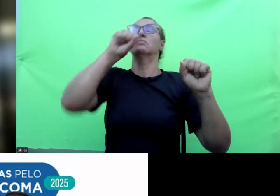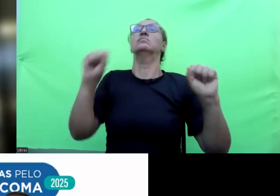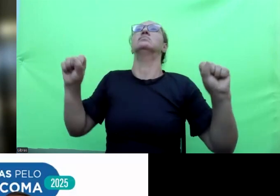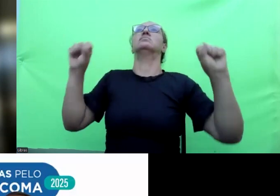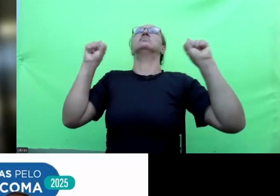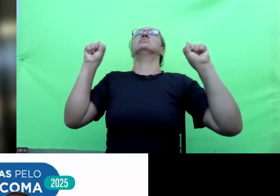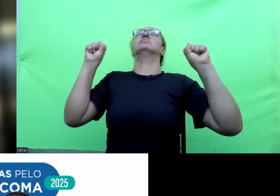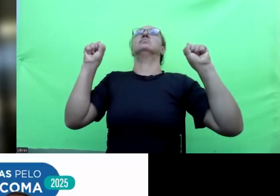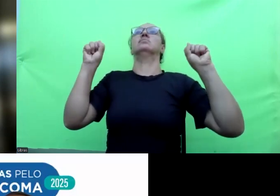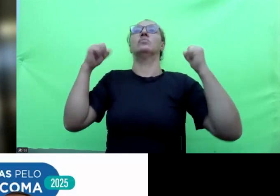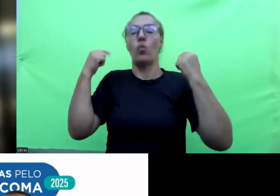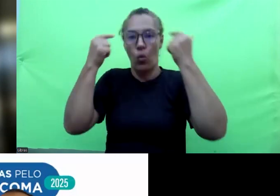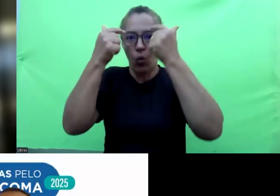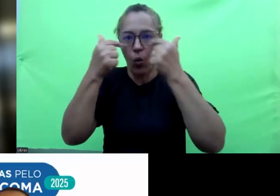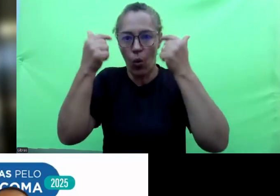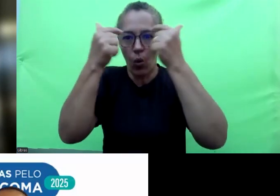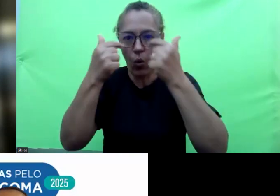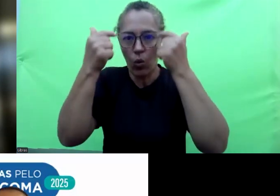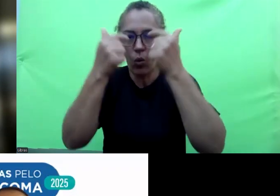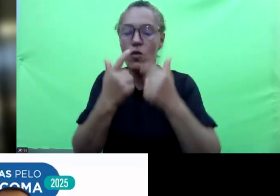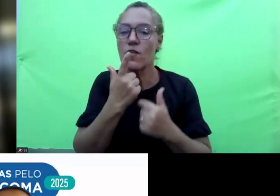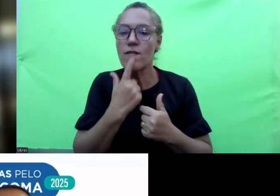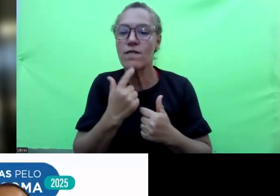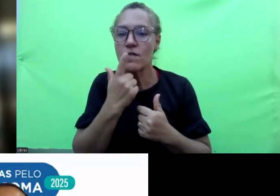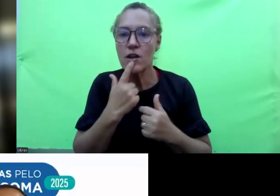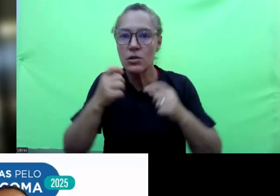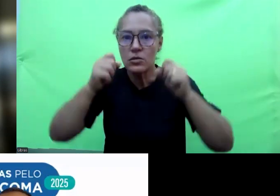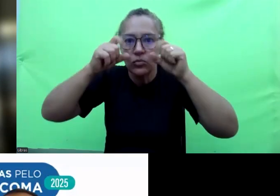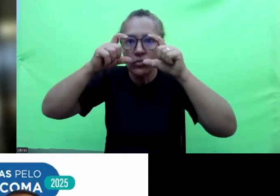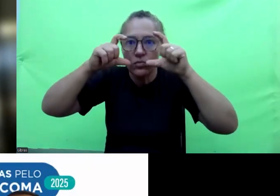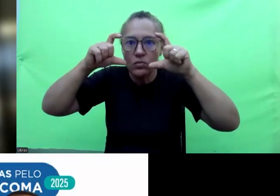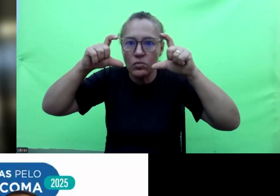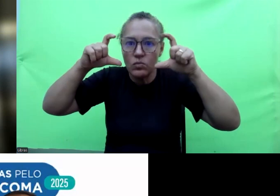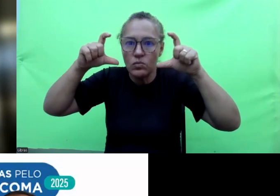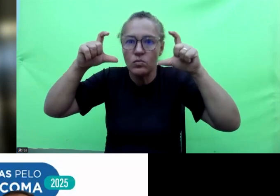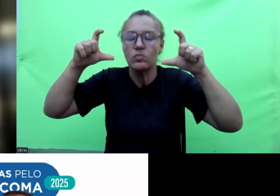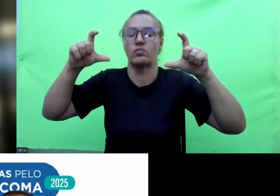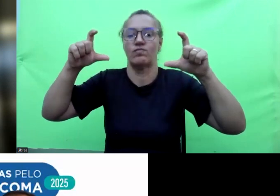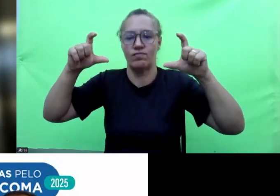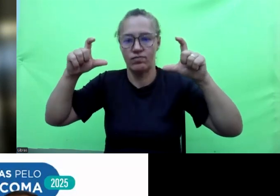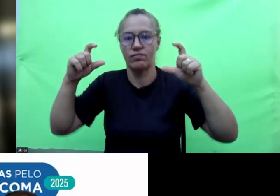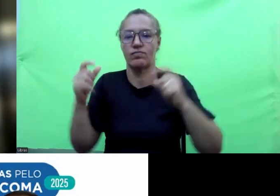tem uma tese lá na Escola Paulista que foi defendida por um professor de educação,